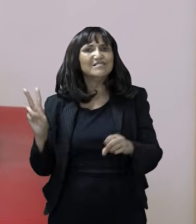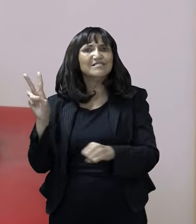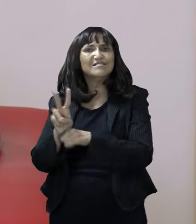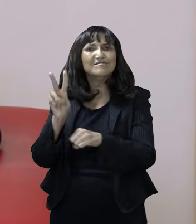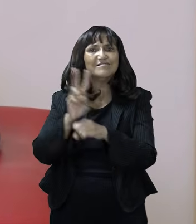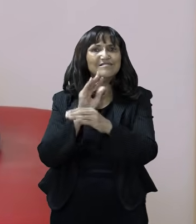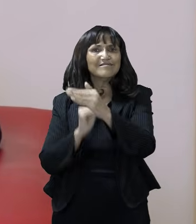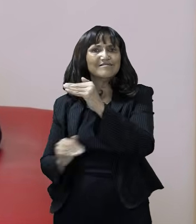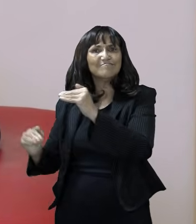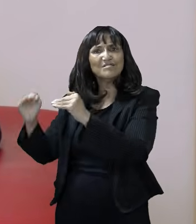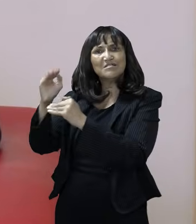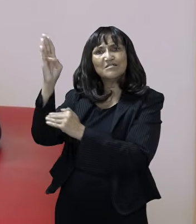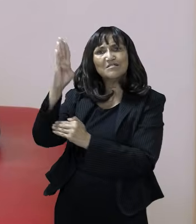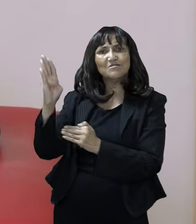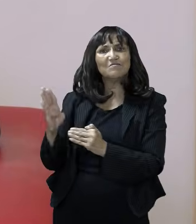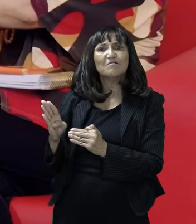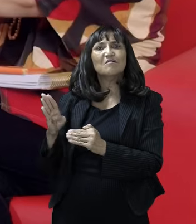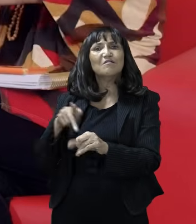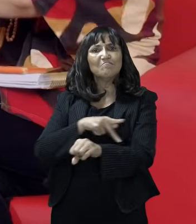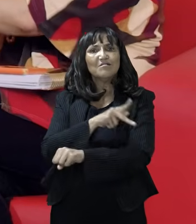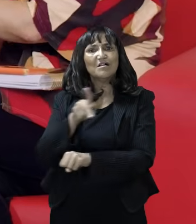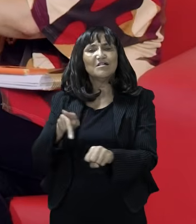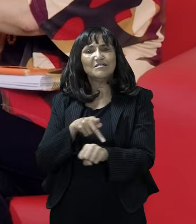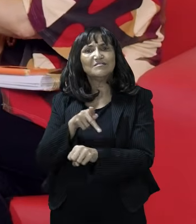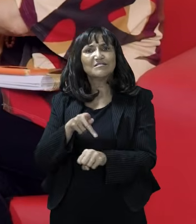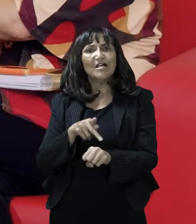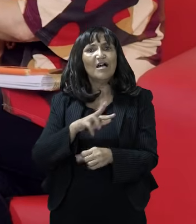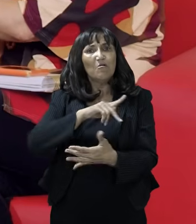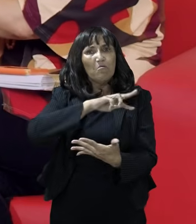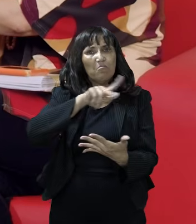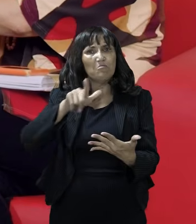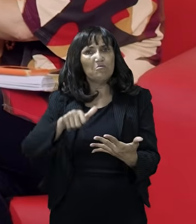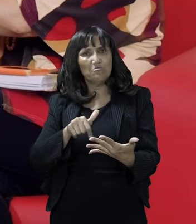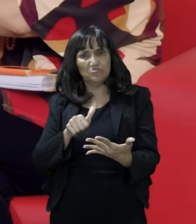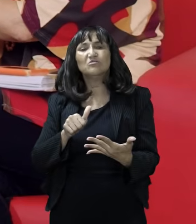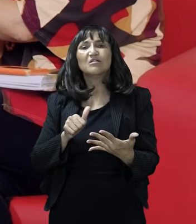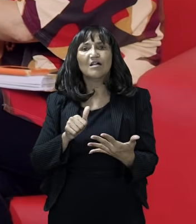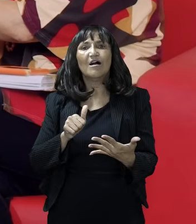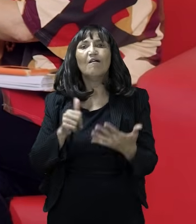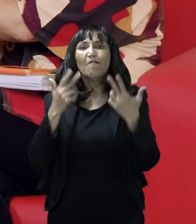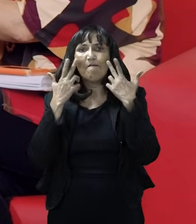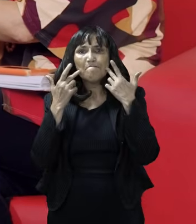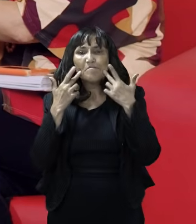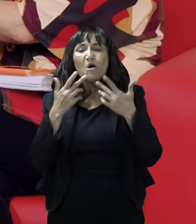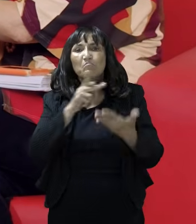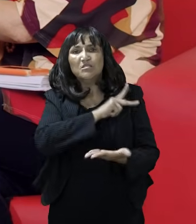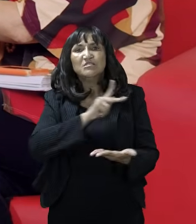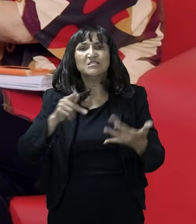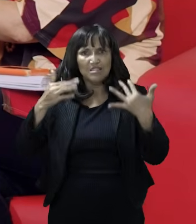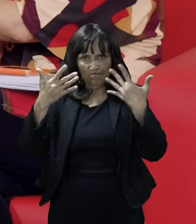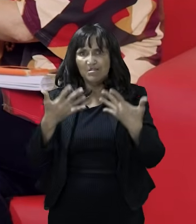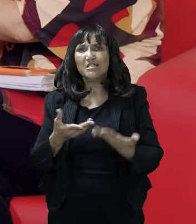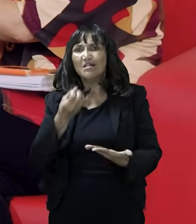soberania. Ameaça ao multilateralismo, né? Que o presidente vem falando muito sobre isso também.